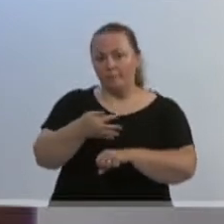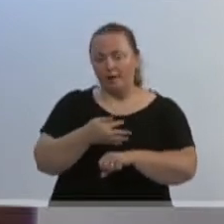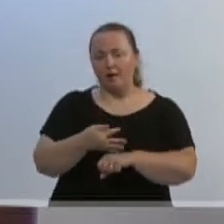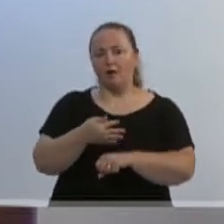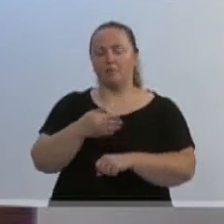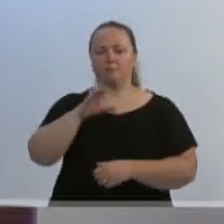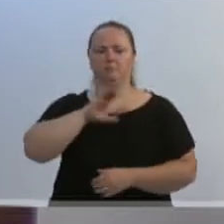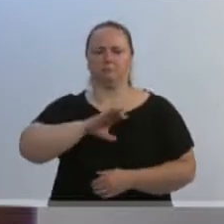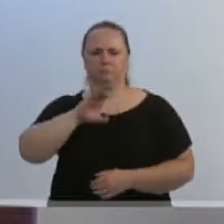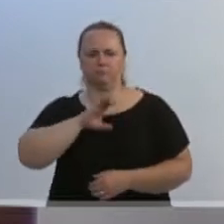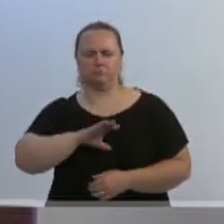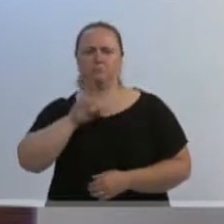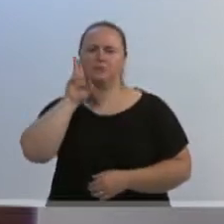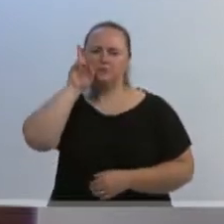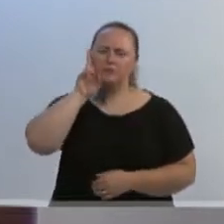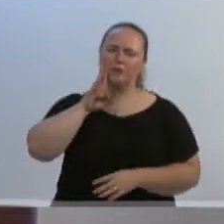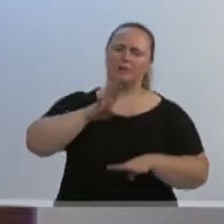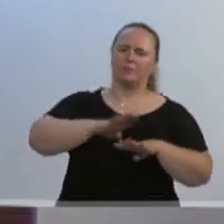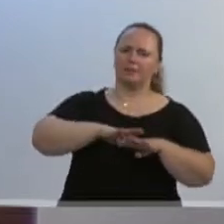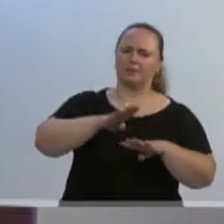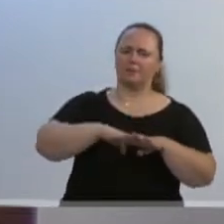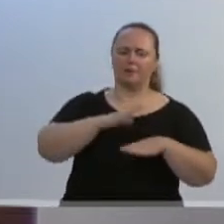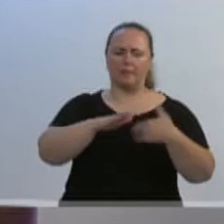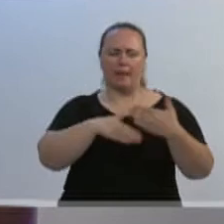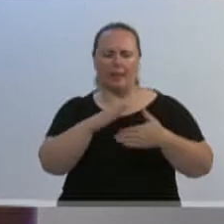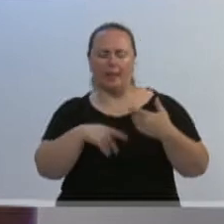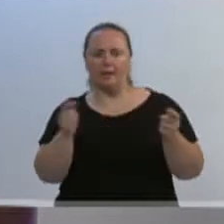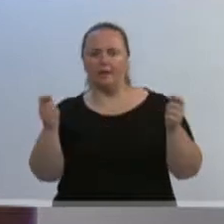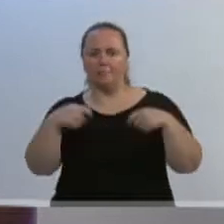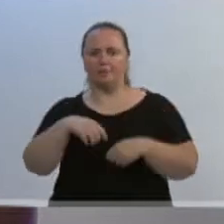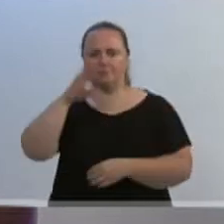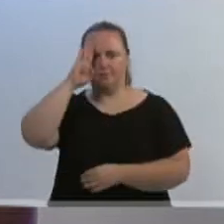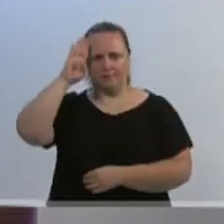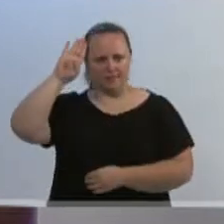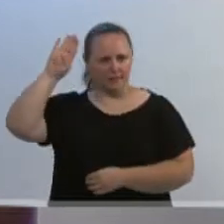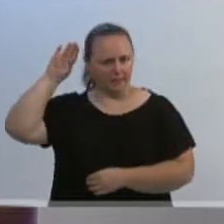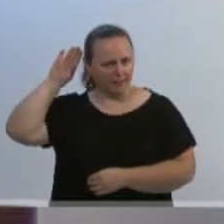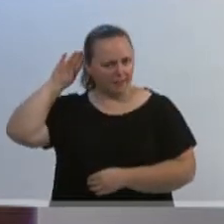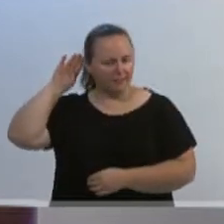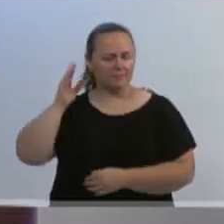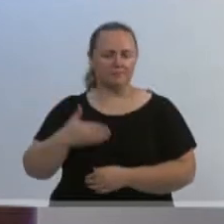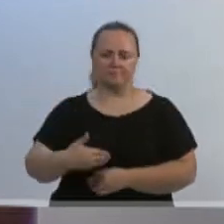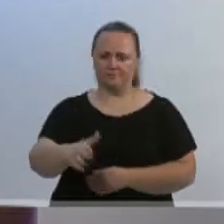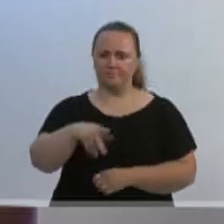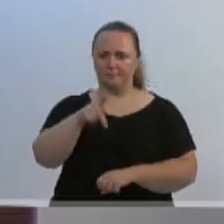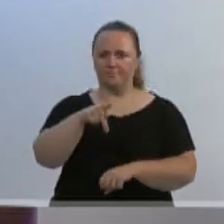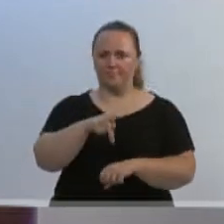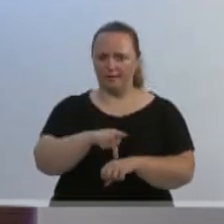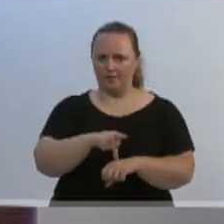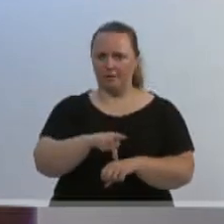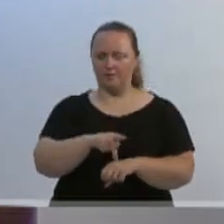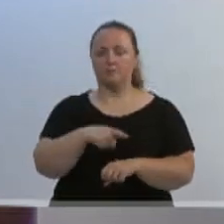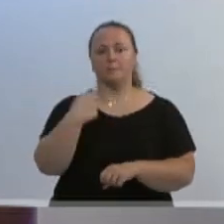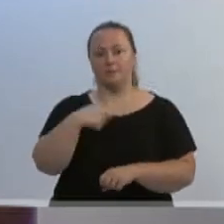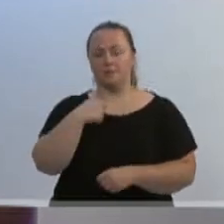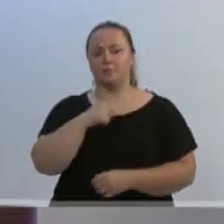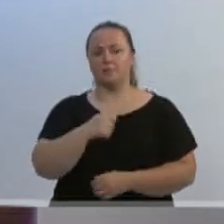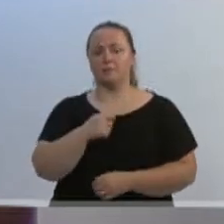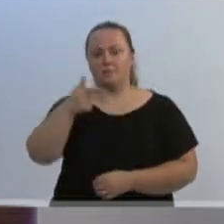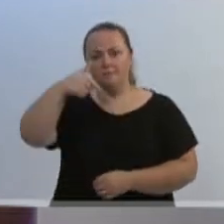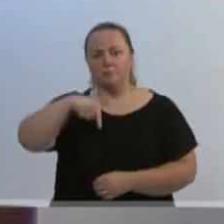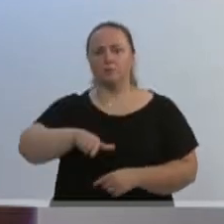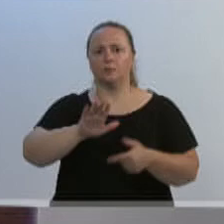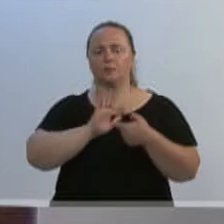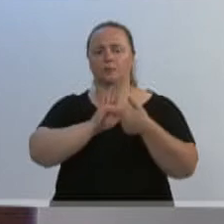história, matemática, para formar a capacidade intelectual do nosso país, nós devemos reforçar que a